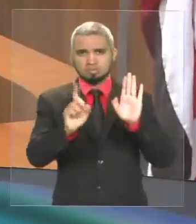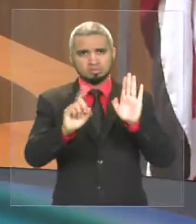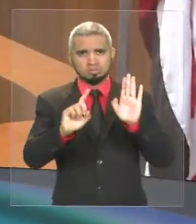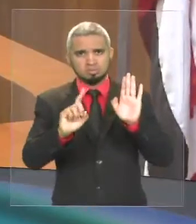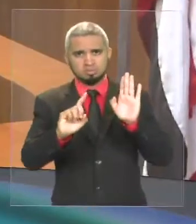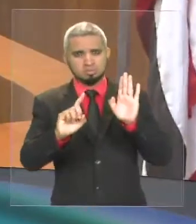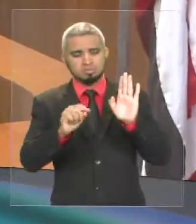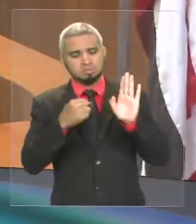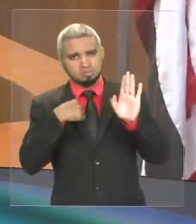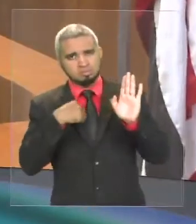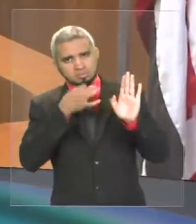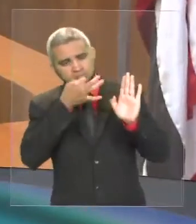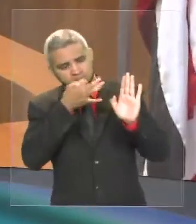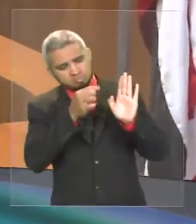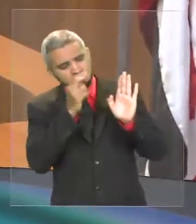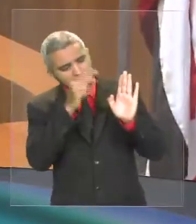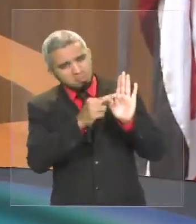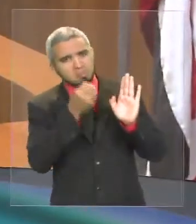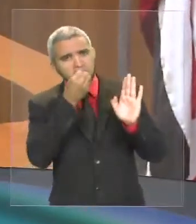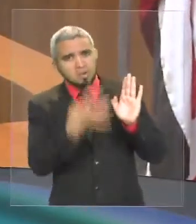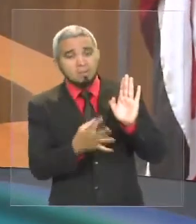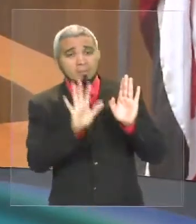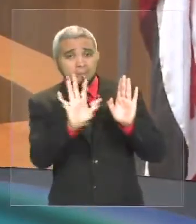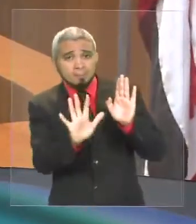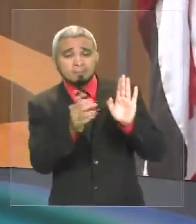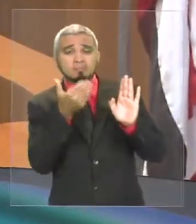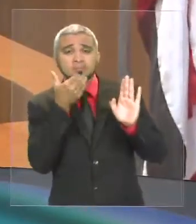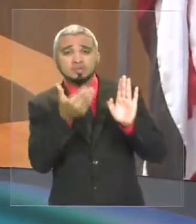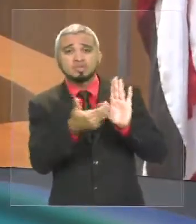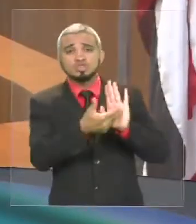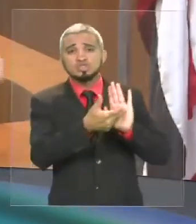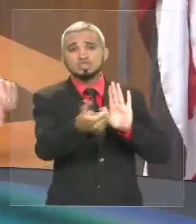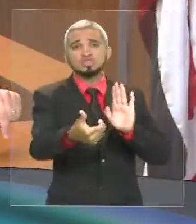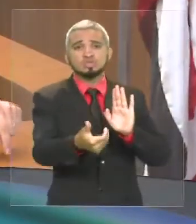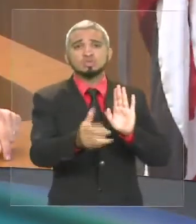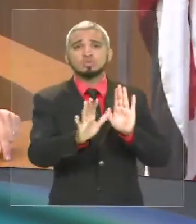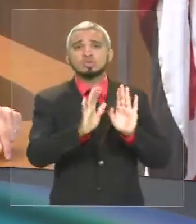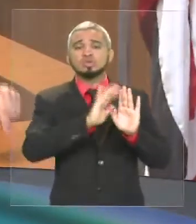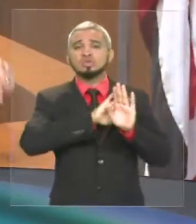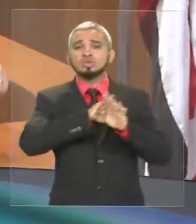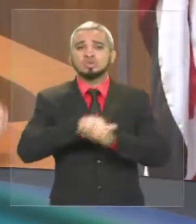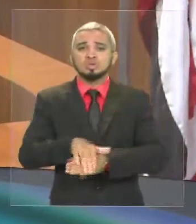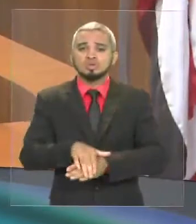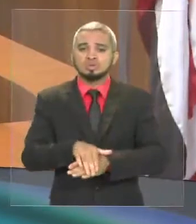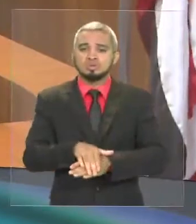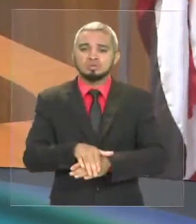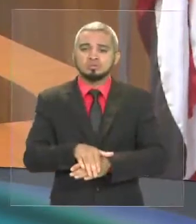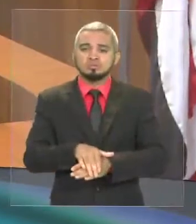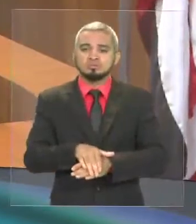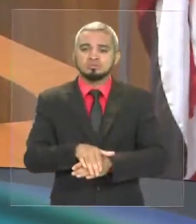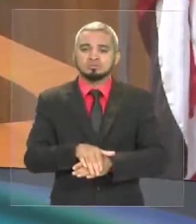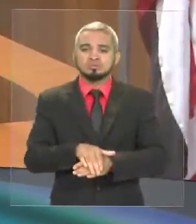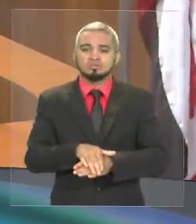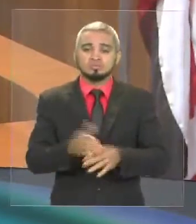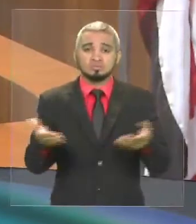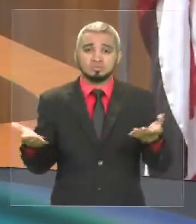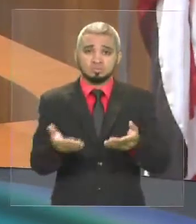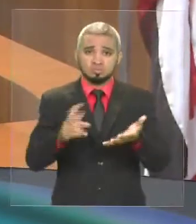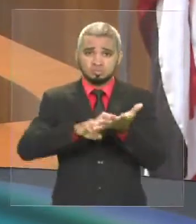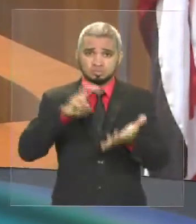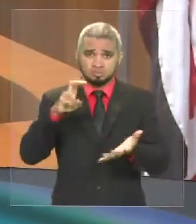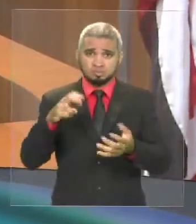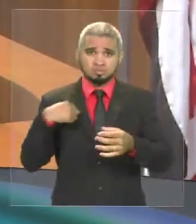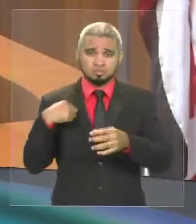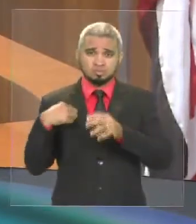pedindo, deputado Hélio, para que esse projeto seja retirado de pauta. Hoje pela manhã, eu conversei com o presidente da Federação